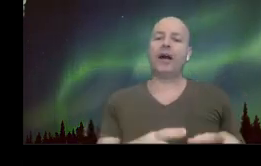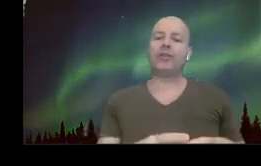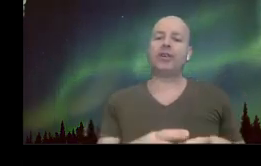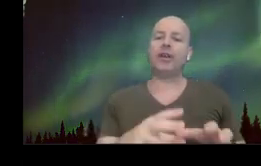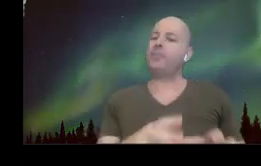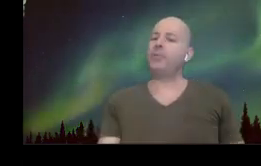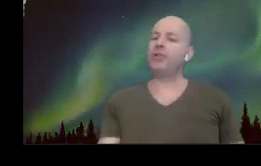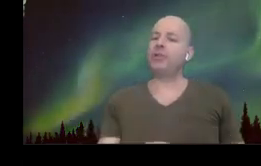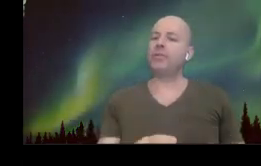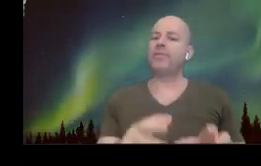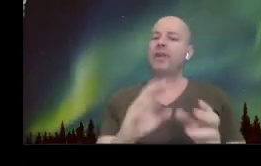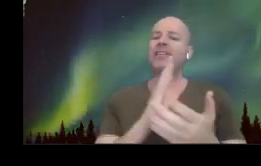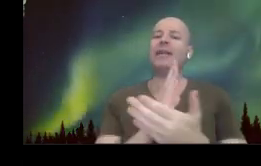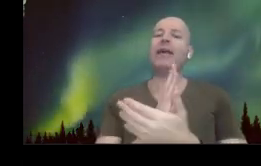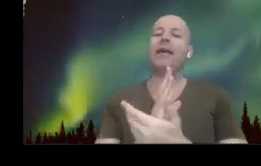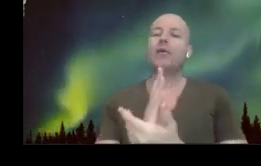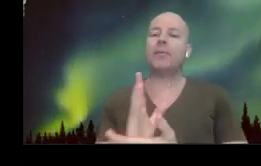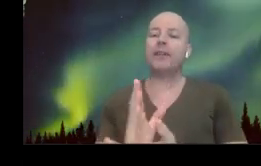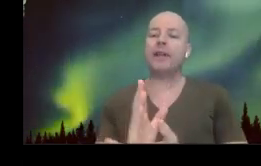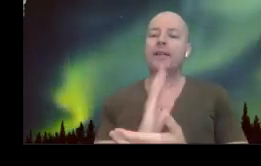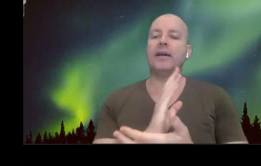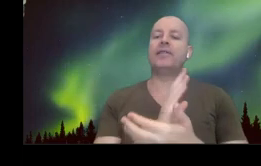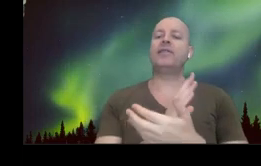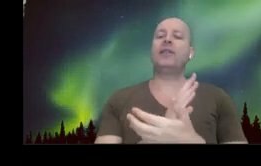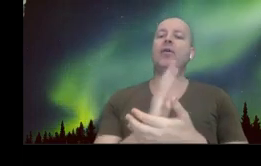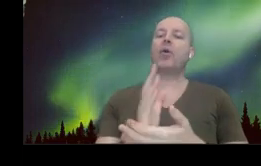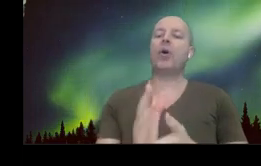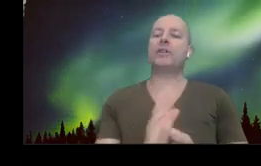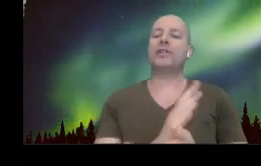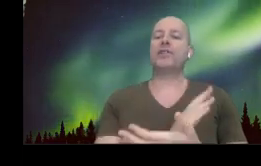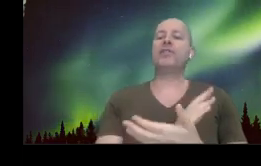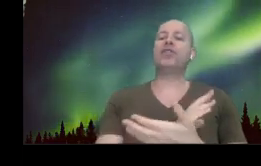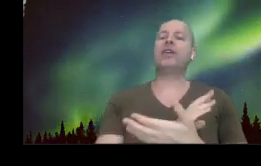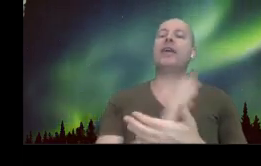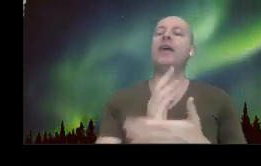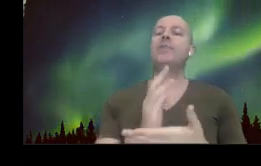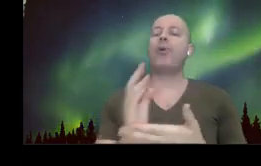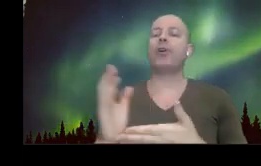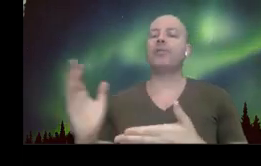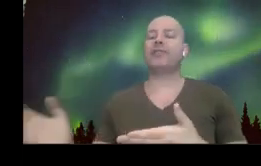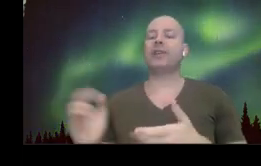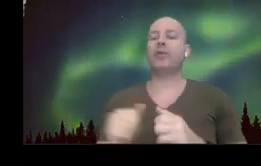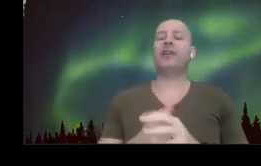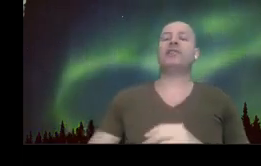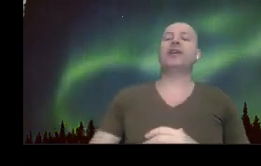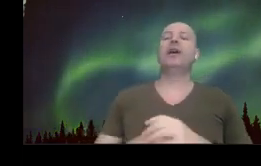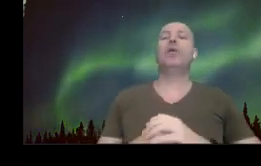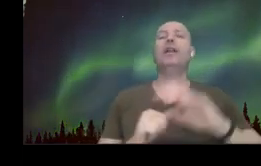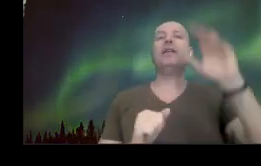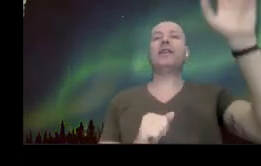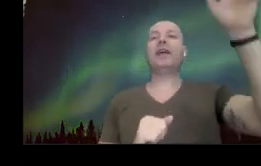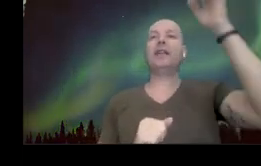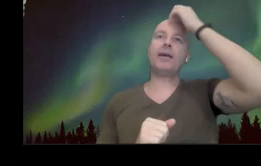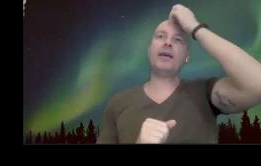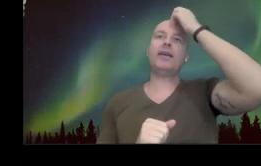da unidade é permitido, mas ela é regulamentada. Existem cotas, existe quem pode fazer. Não é assim,